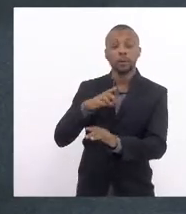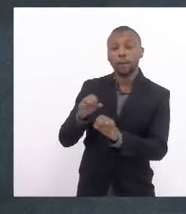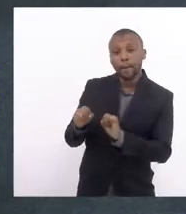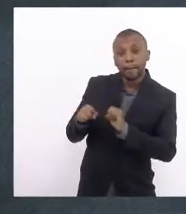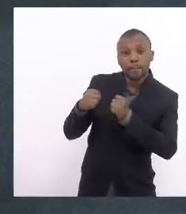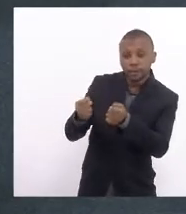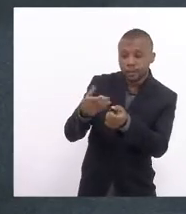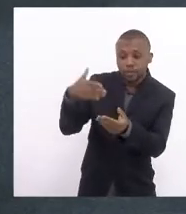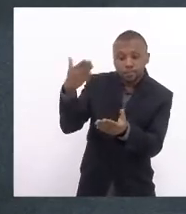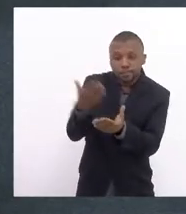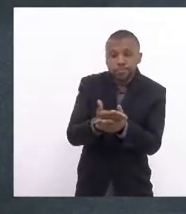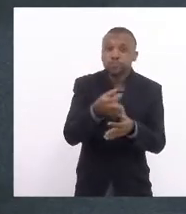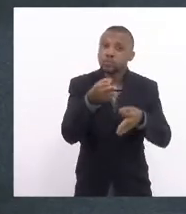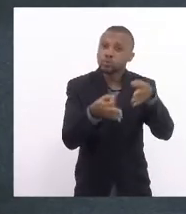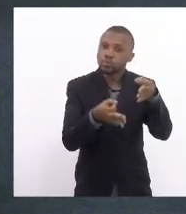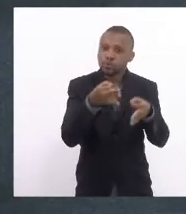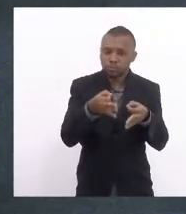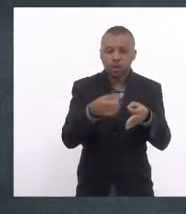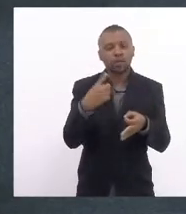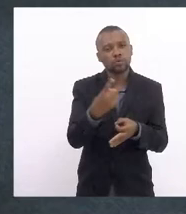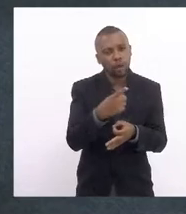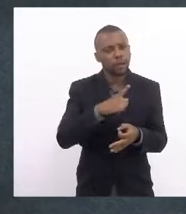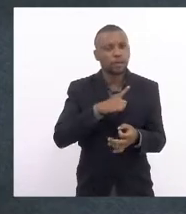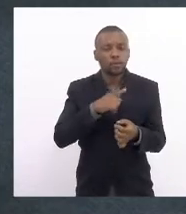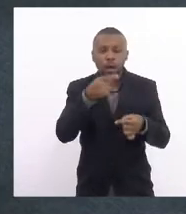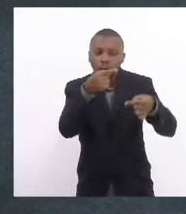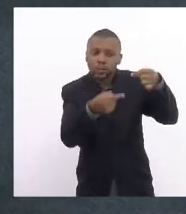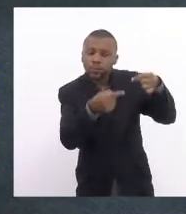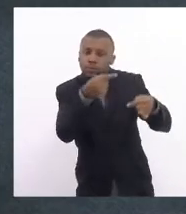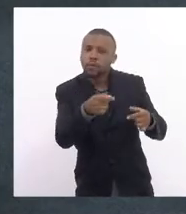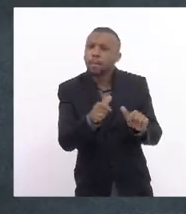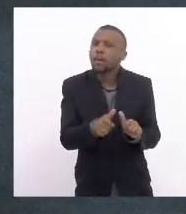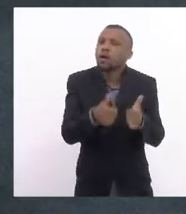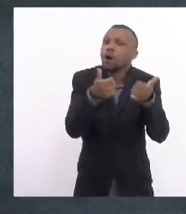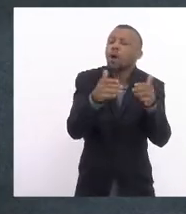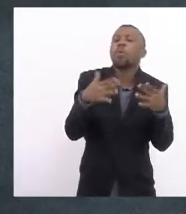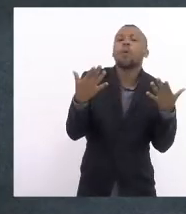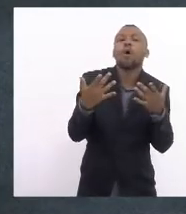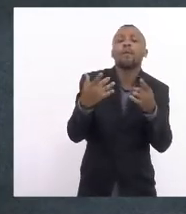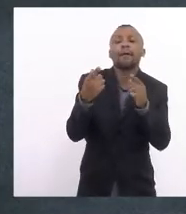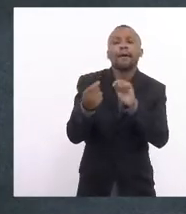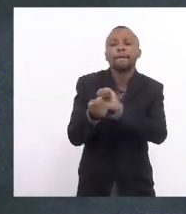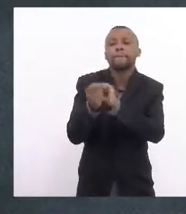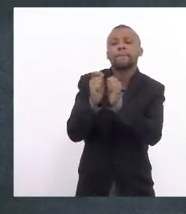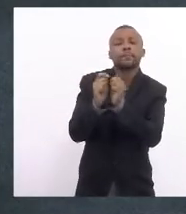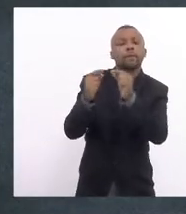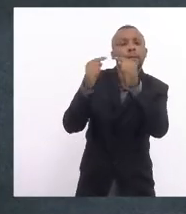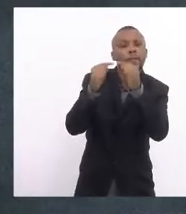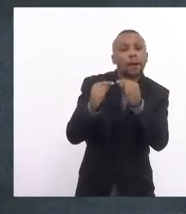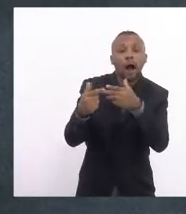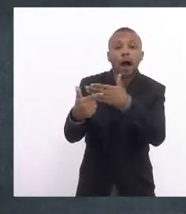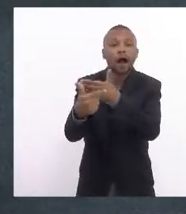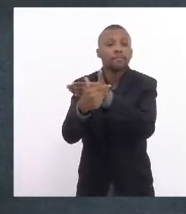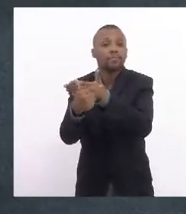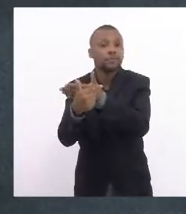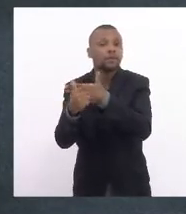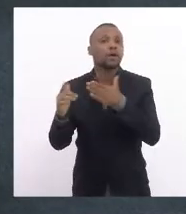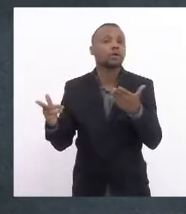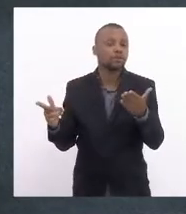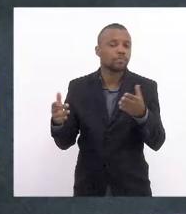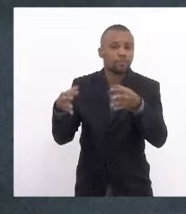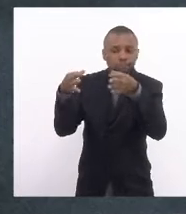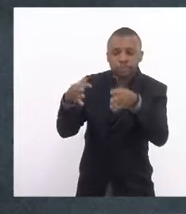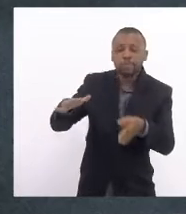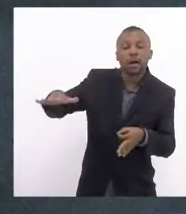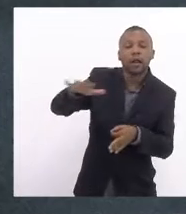uma salvaguarda para discutirmos melhor qual é o melhor destino, qual é a mais adequada função ou adequação daquela área